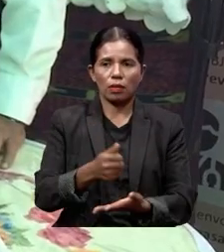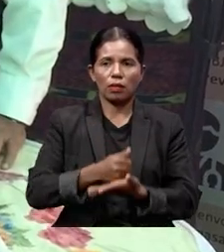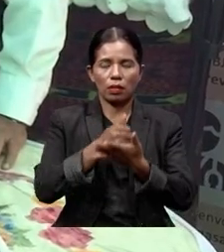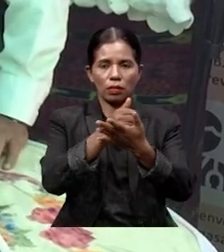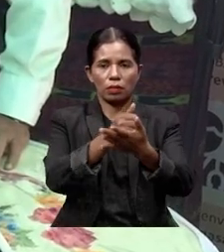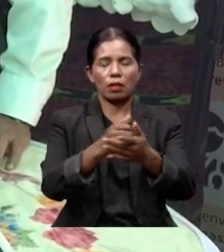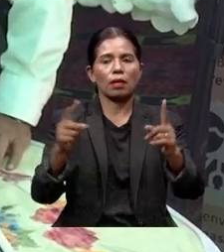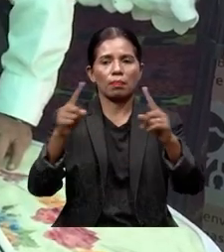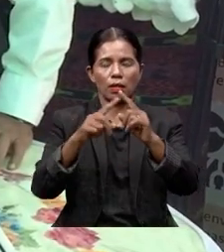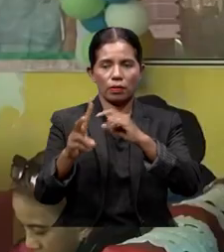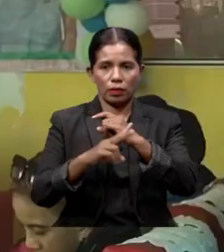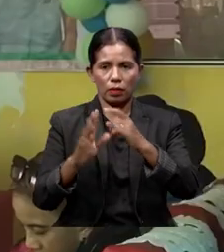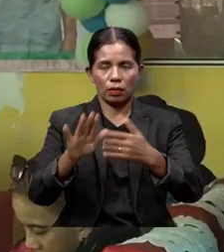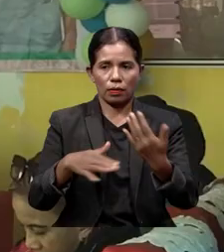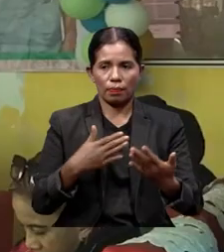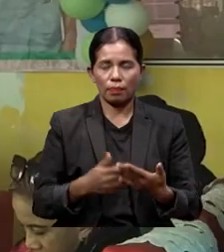a vítima Siram.